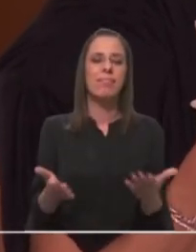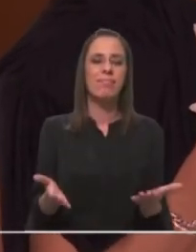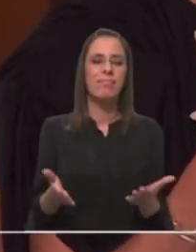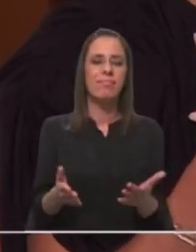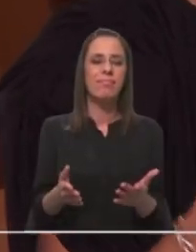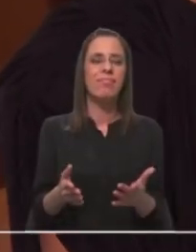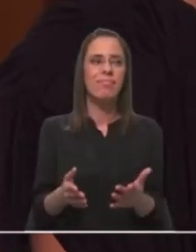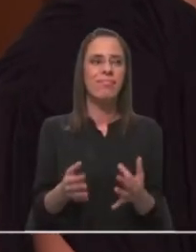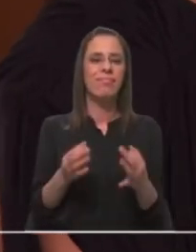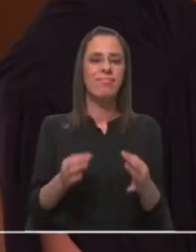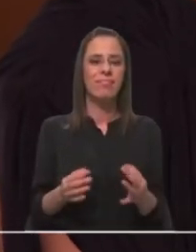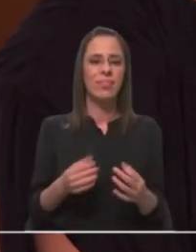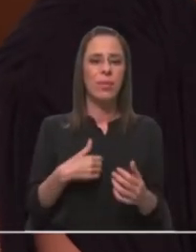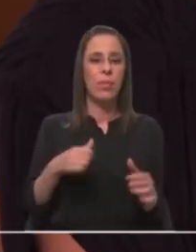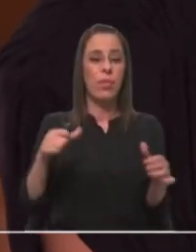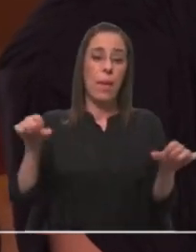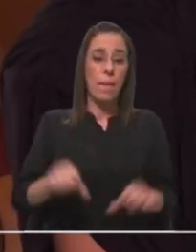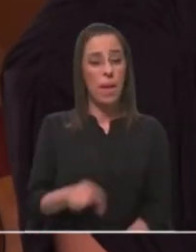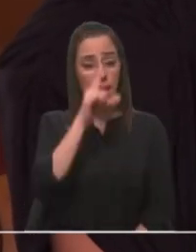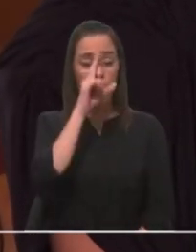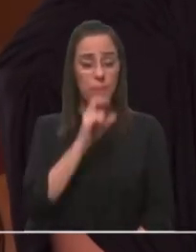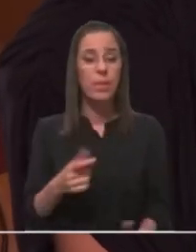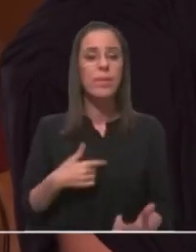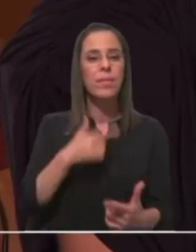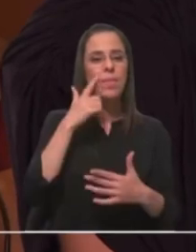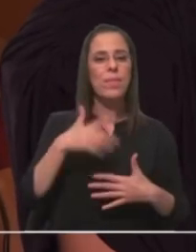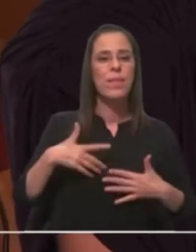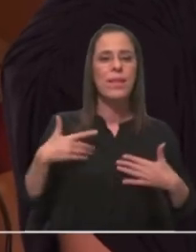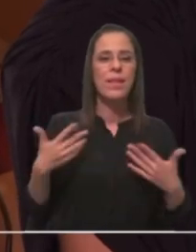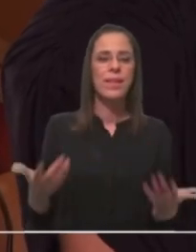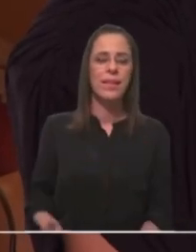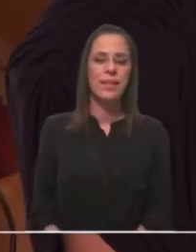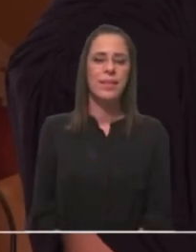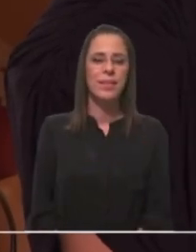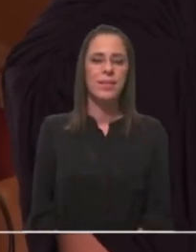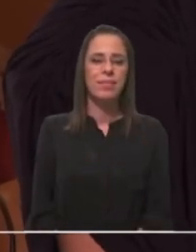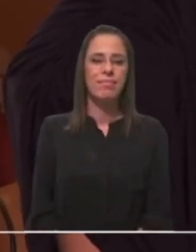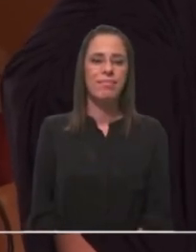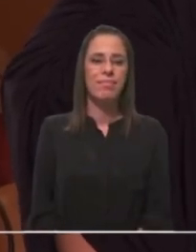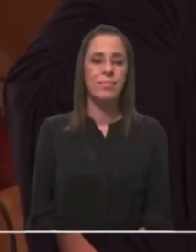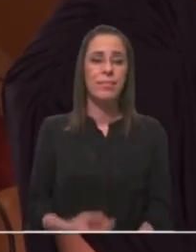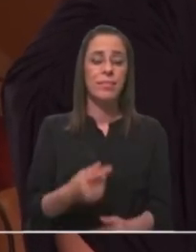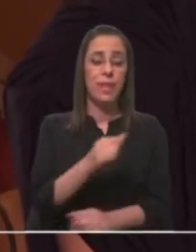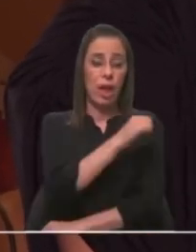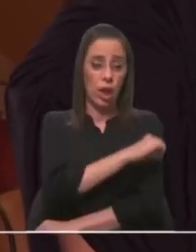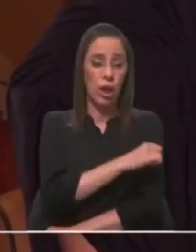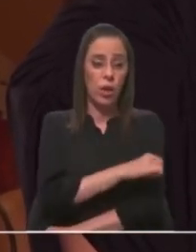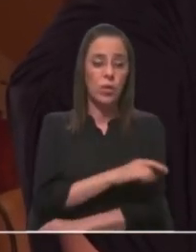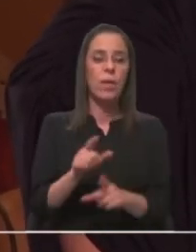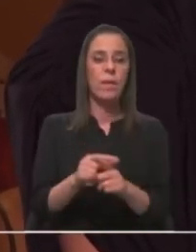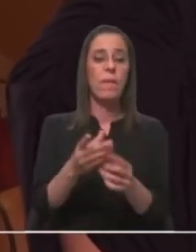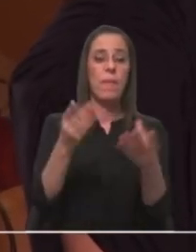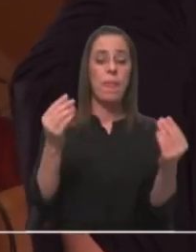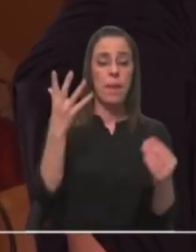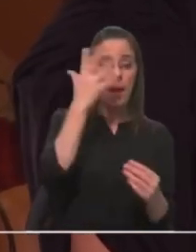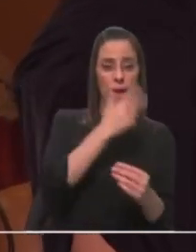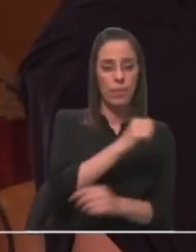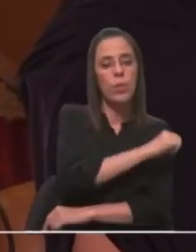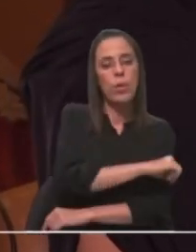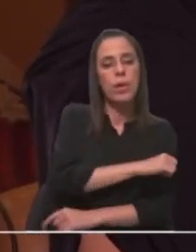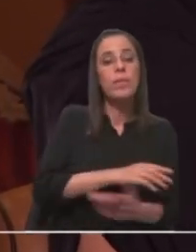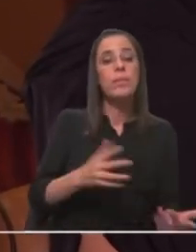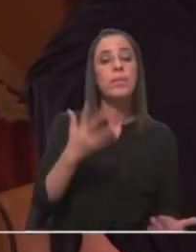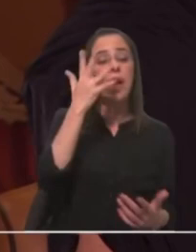uma coisa de ficar mal acostumada, assim. Eu fico emocionada, porque acho que morar no Rio de Janeiro, como tem muitos artistas,